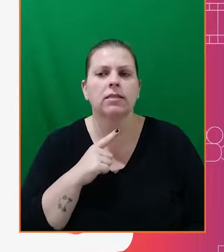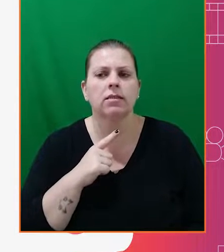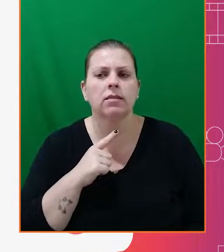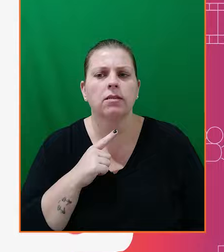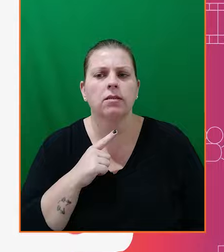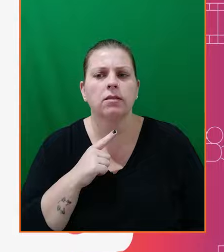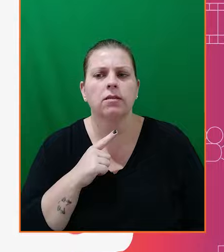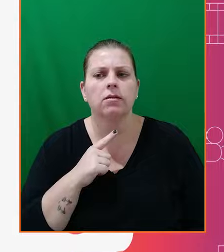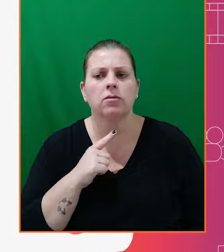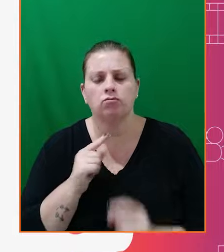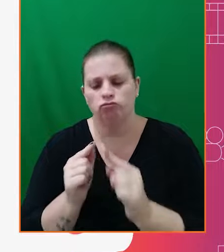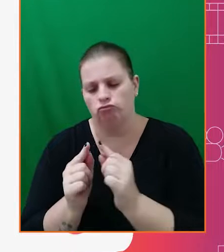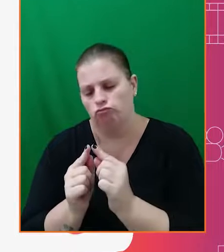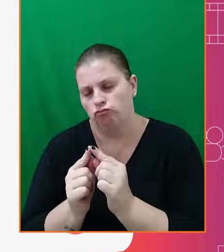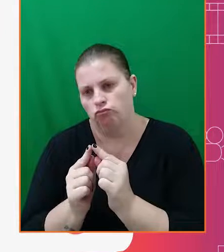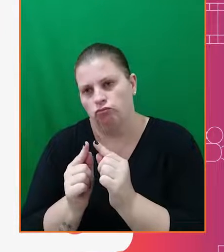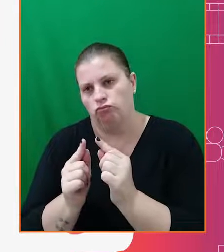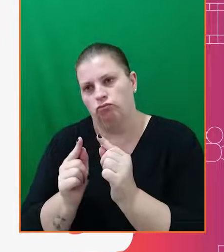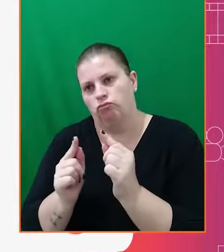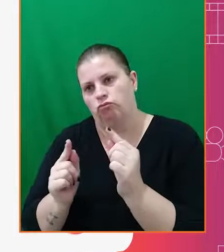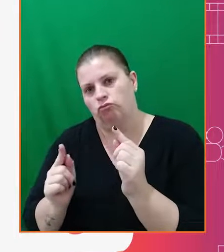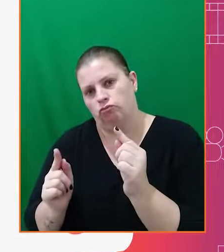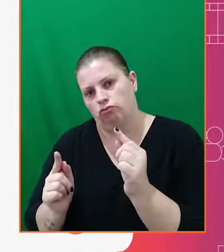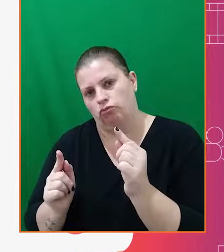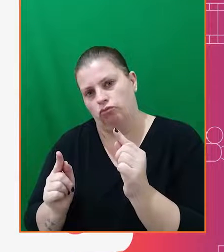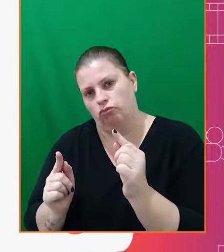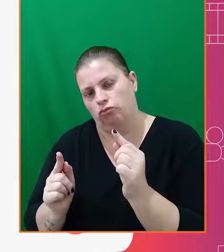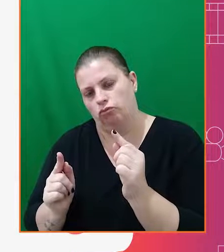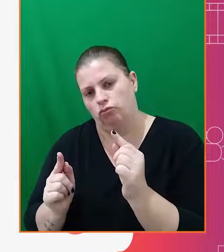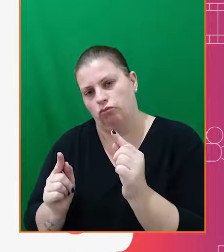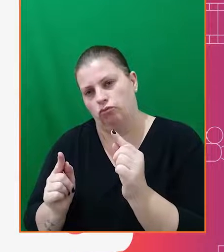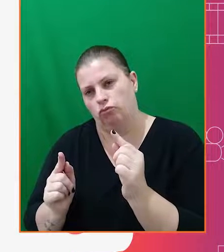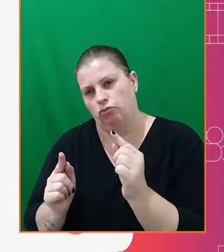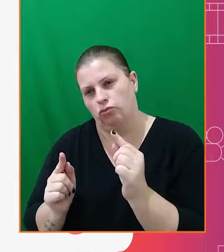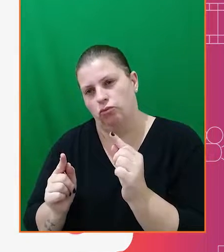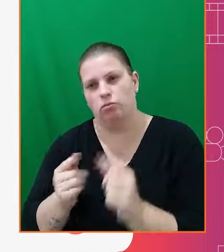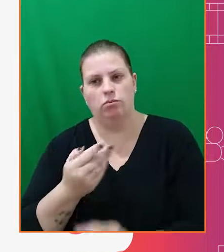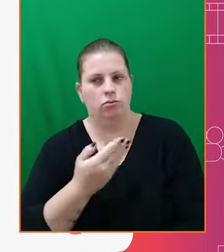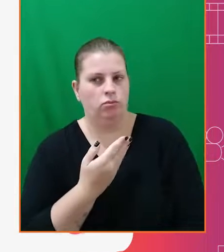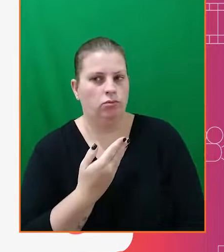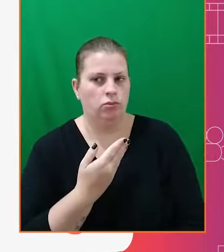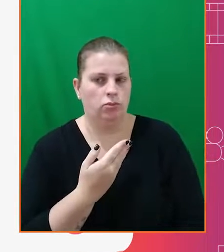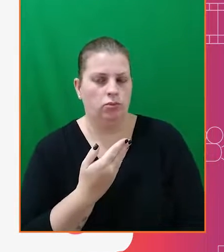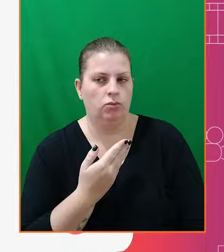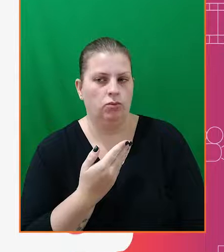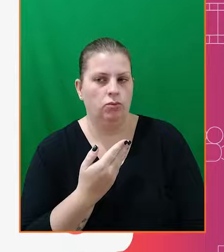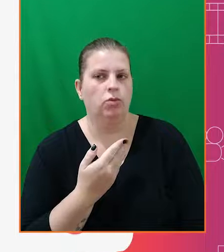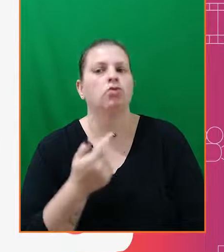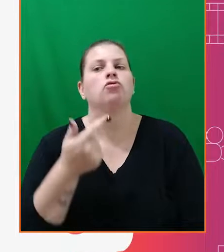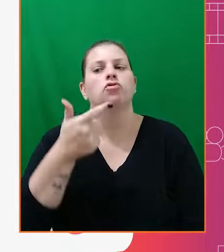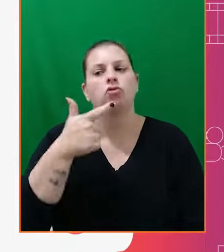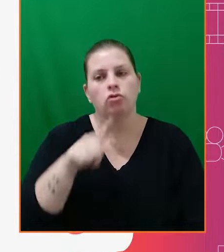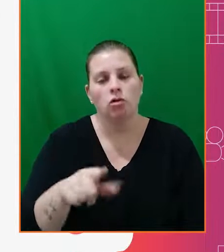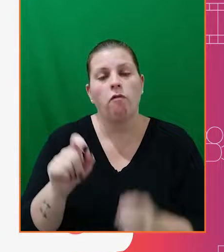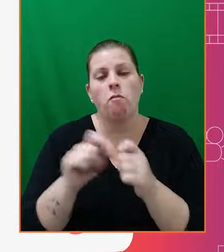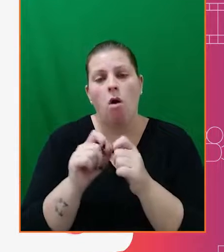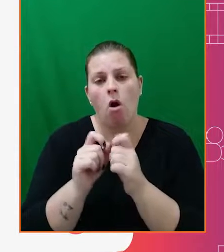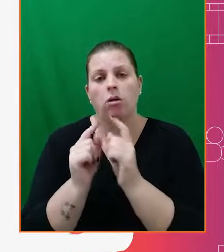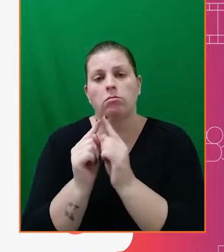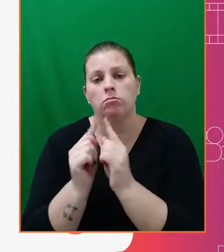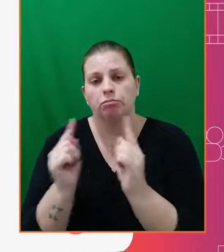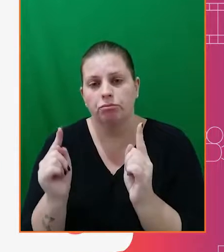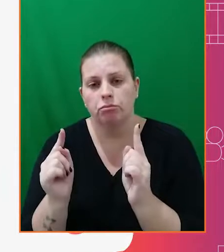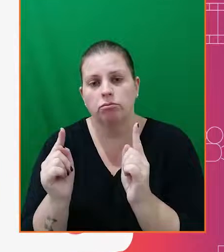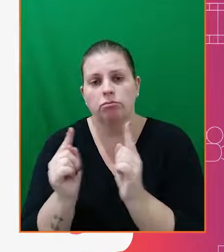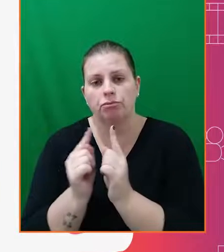aqui tem um grande pedaço que a forma não contempla. Então, esse pedaço aqui, novamente, você